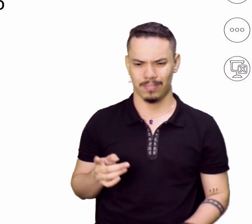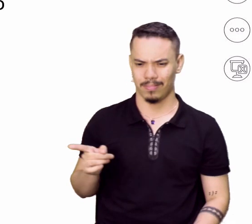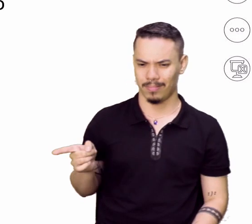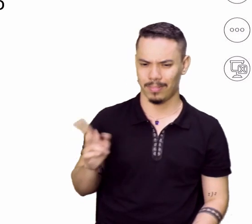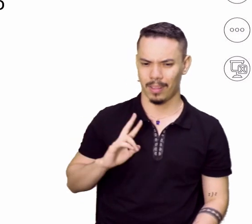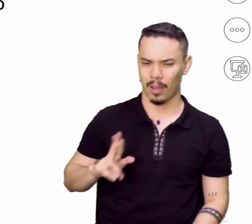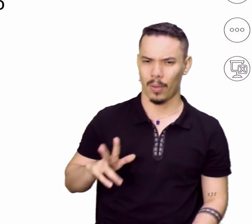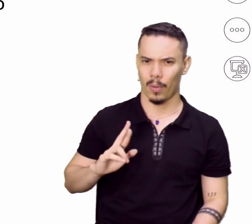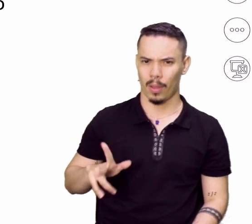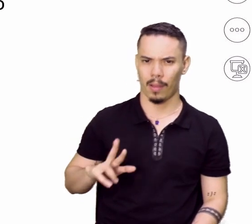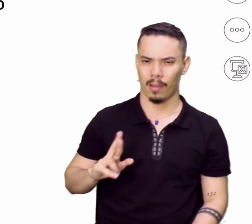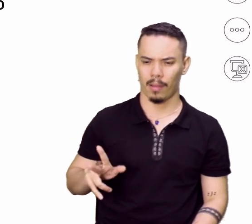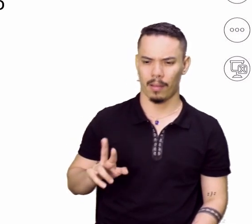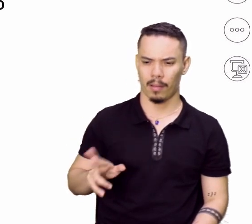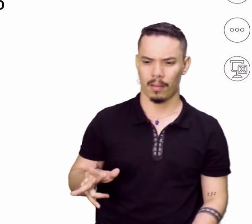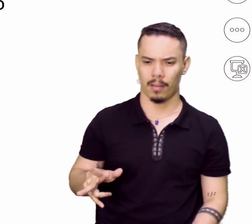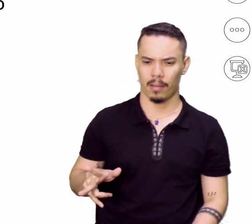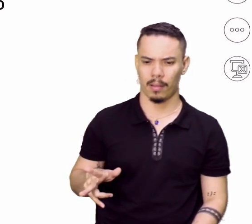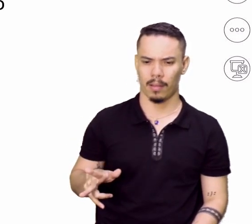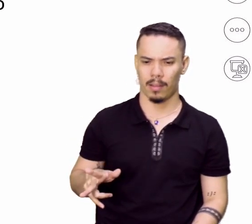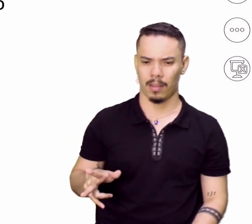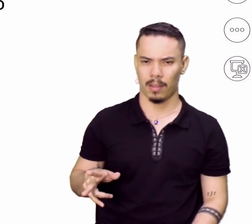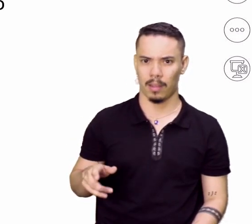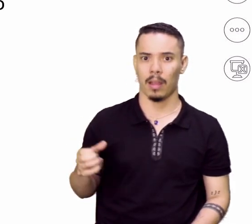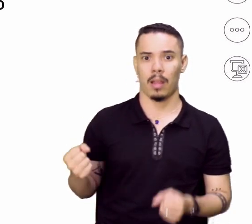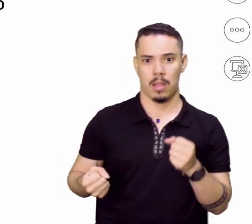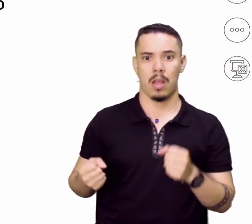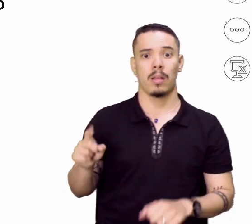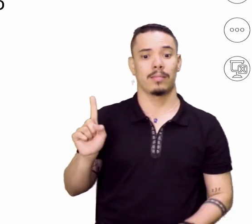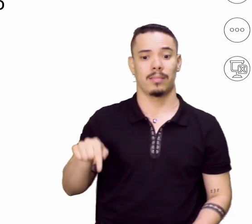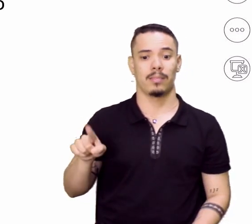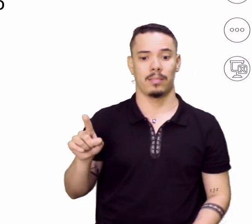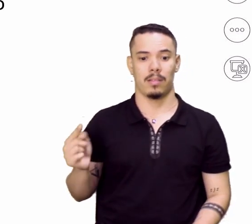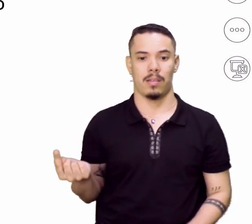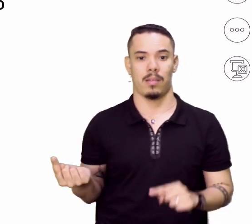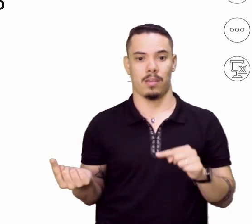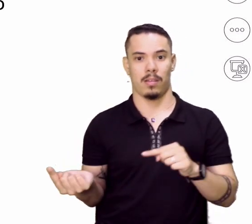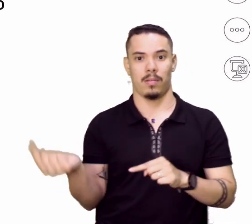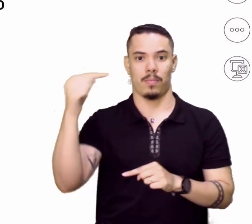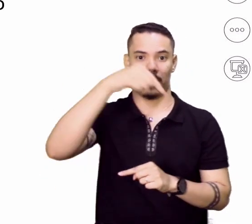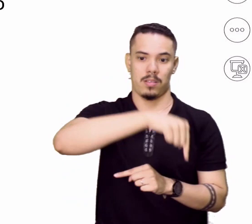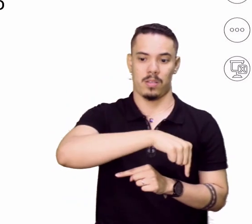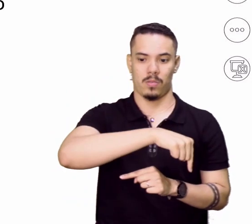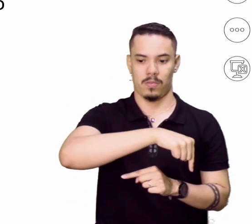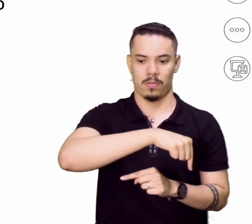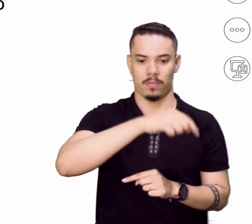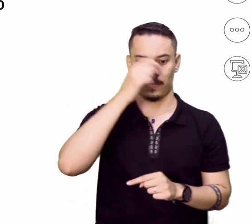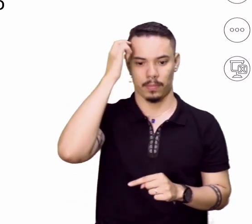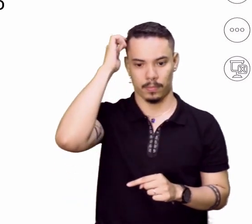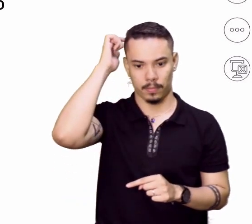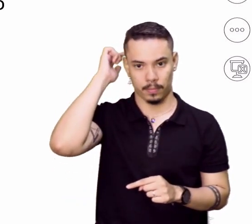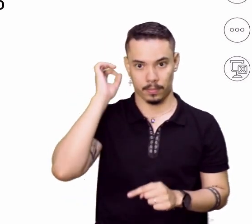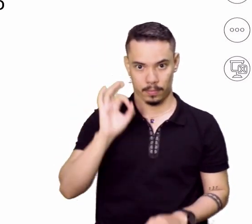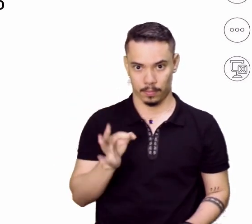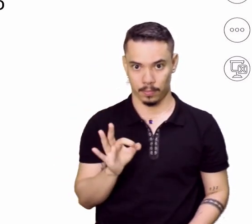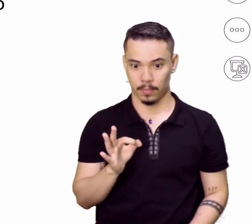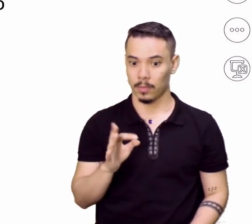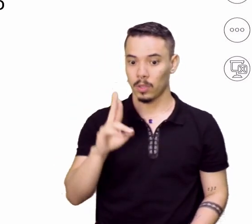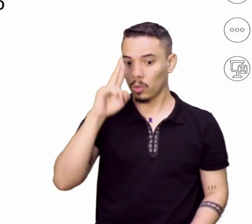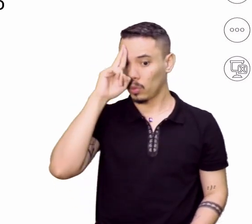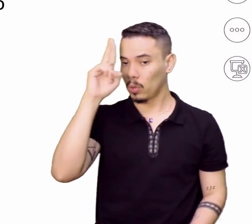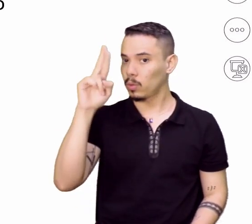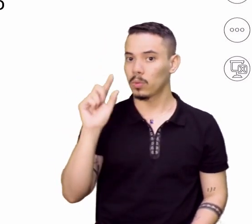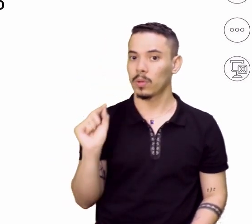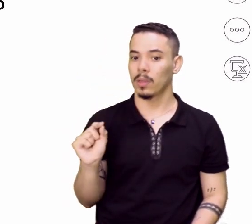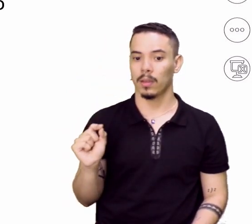é uma palavra, isso aqui faz menção ao carro? Sim, faz menção ao carro. Eu costumava ser dono. Dono do